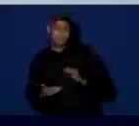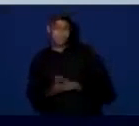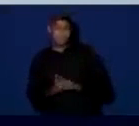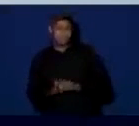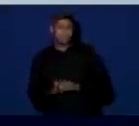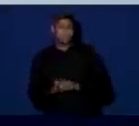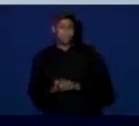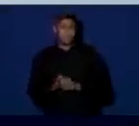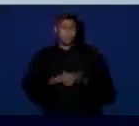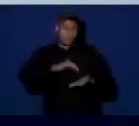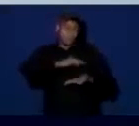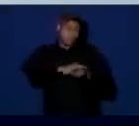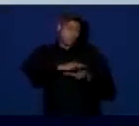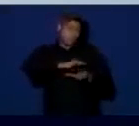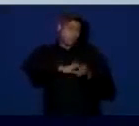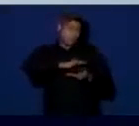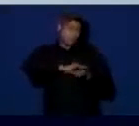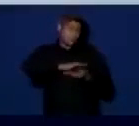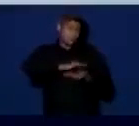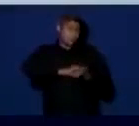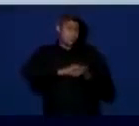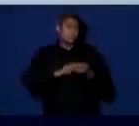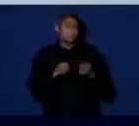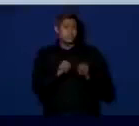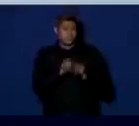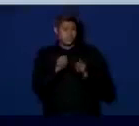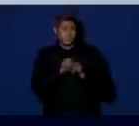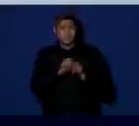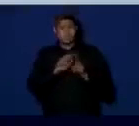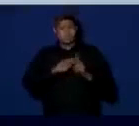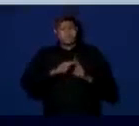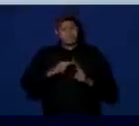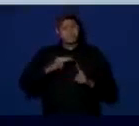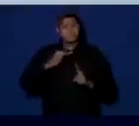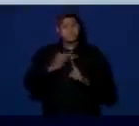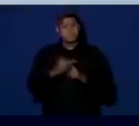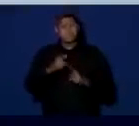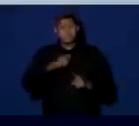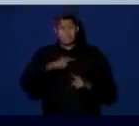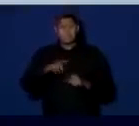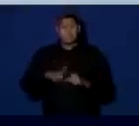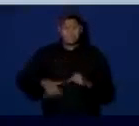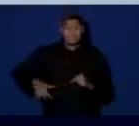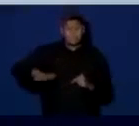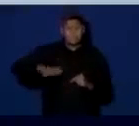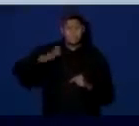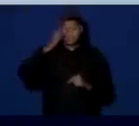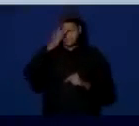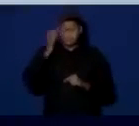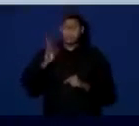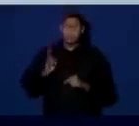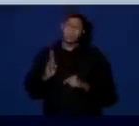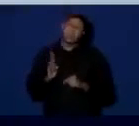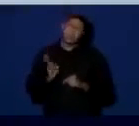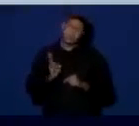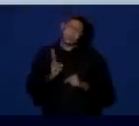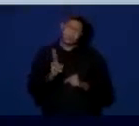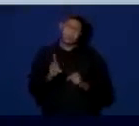a poupança ainda está em patamares muito altos, ou seja, há espaço para as pessoas